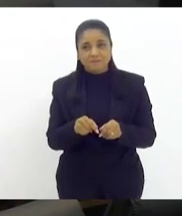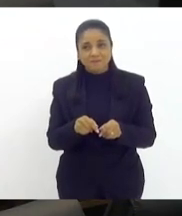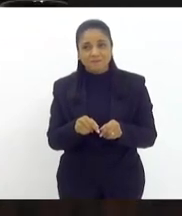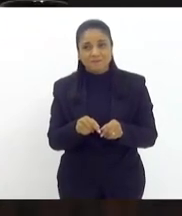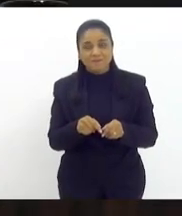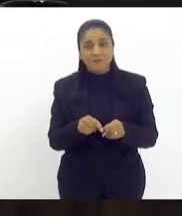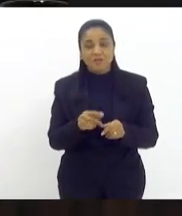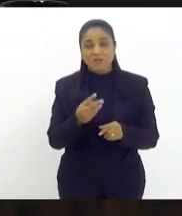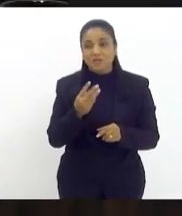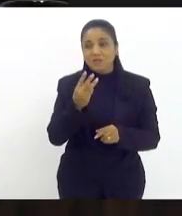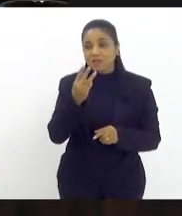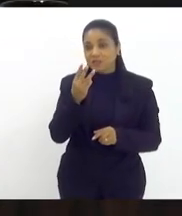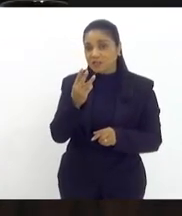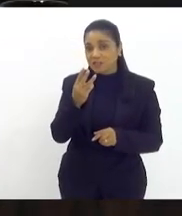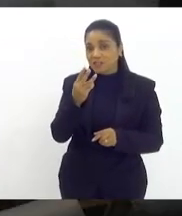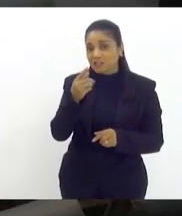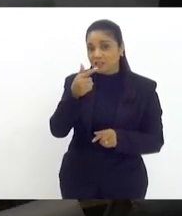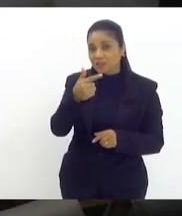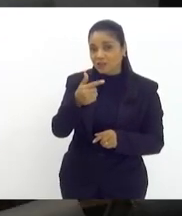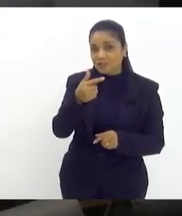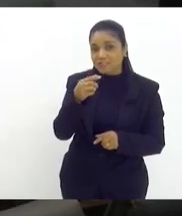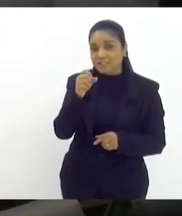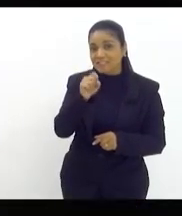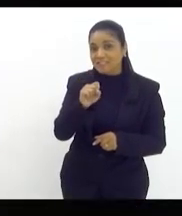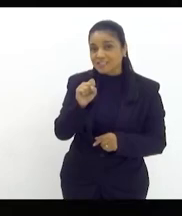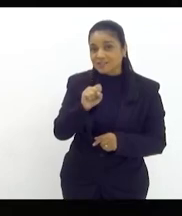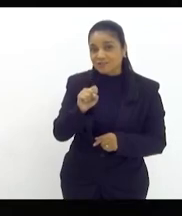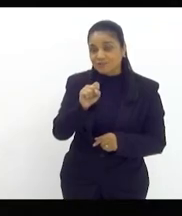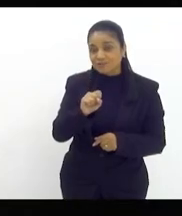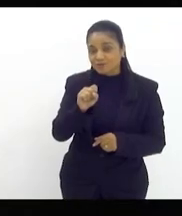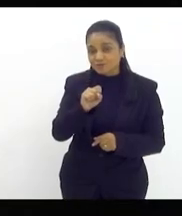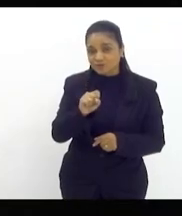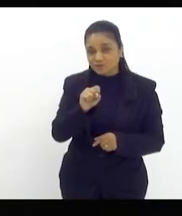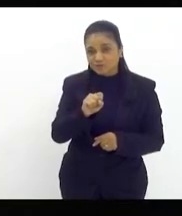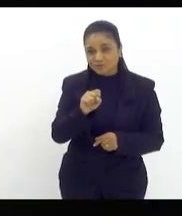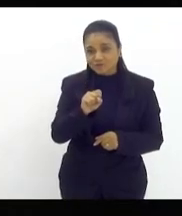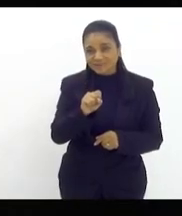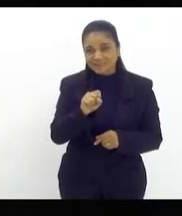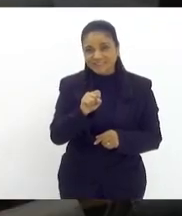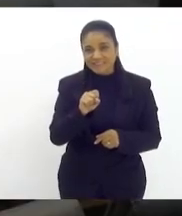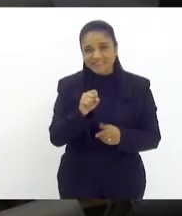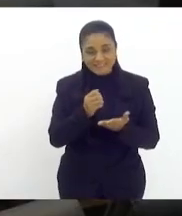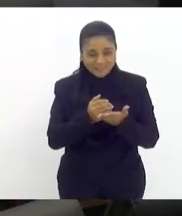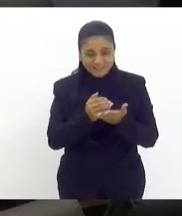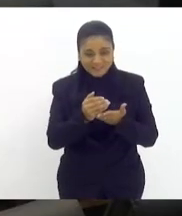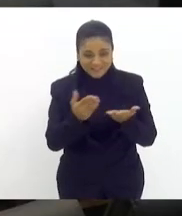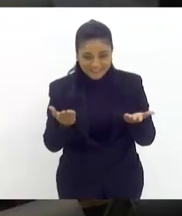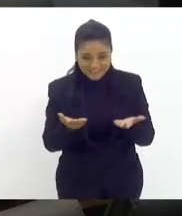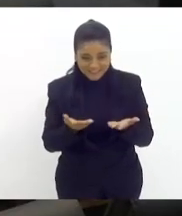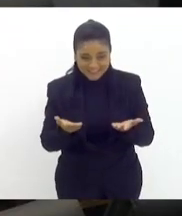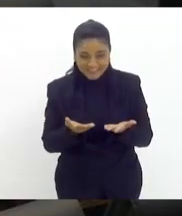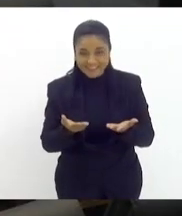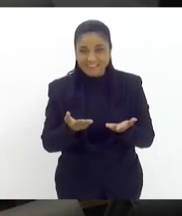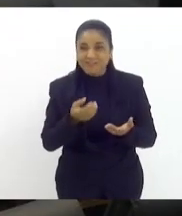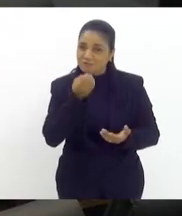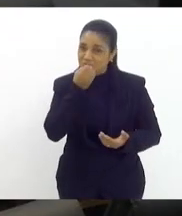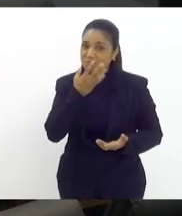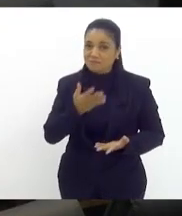Marcelino só tem 32 segundos eu ainda estou fazendo as considerações iniciais mas tudo bem